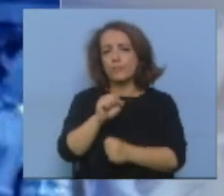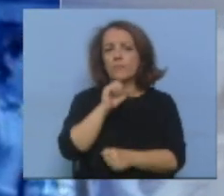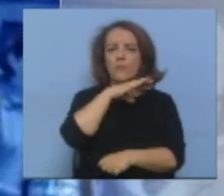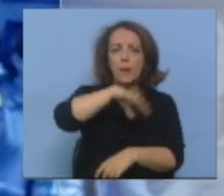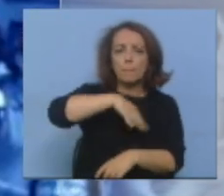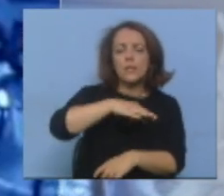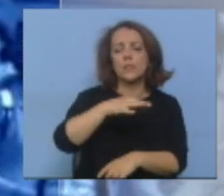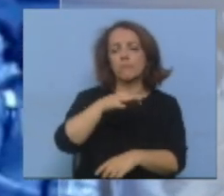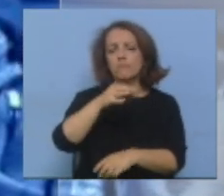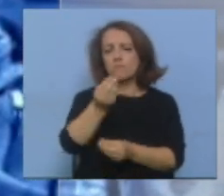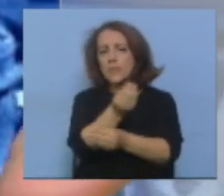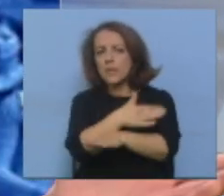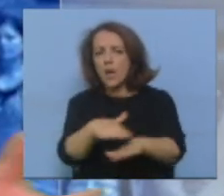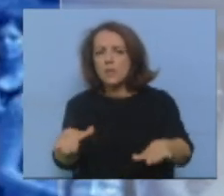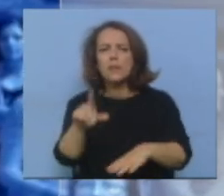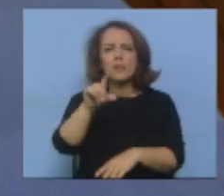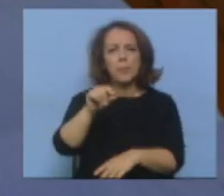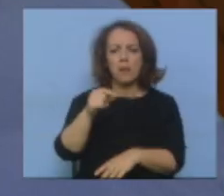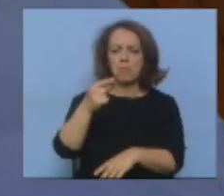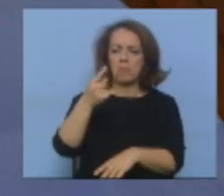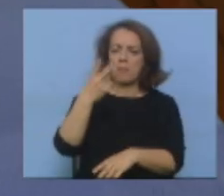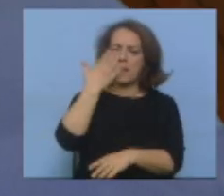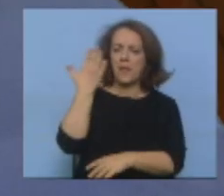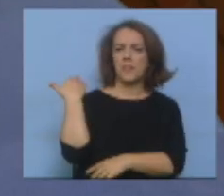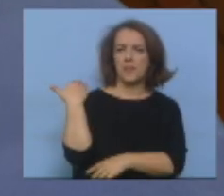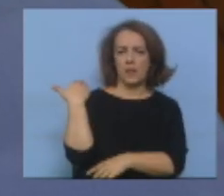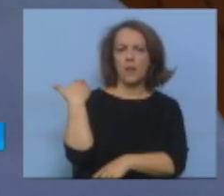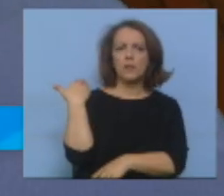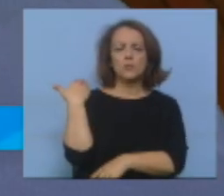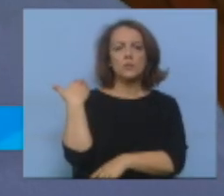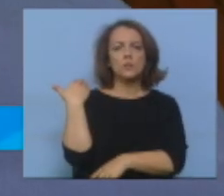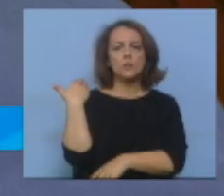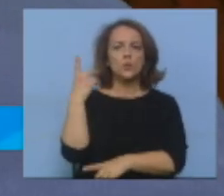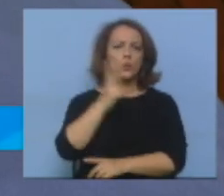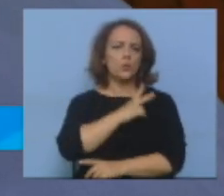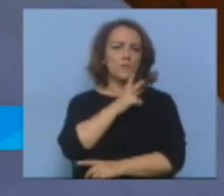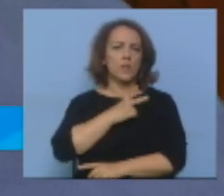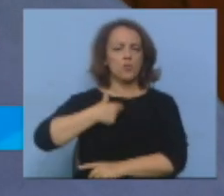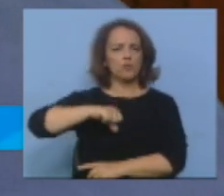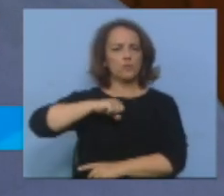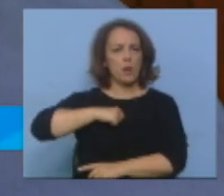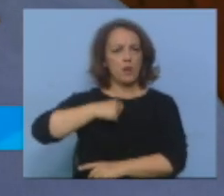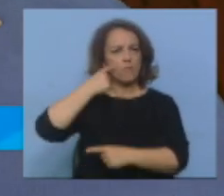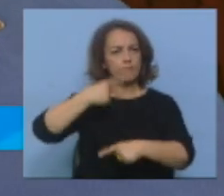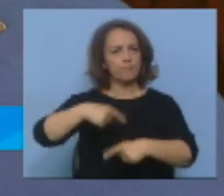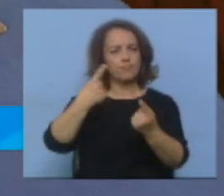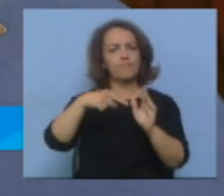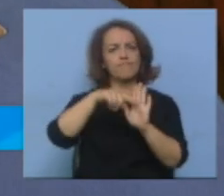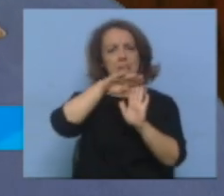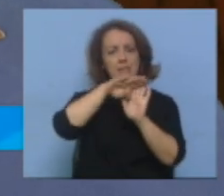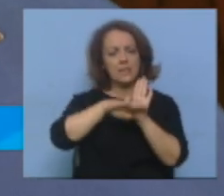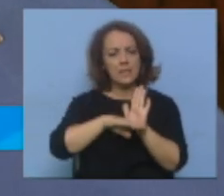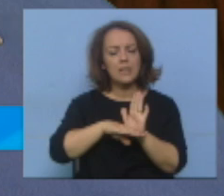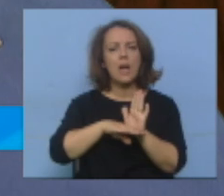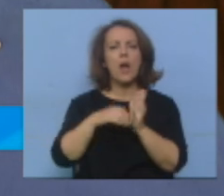as crianças. E há dias também surgiu, a partir de uma universidade em Espanha, um guia para o apoio psicológico